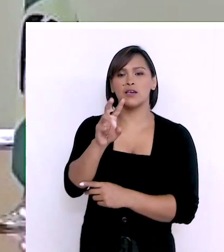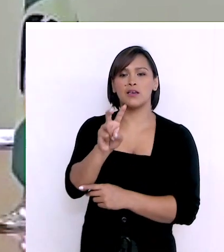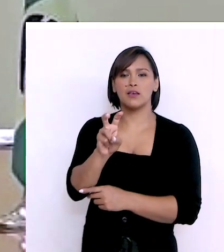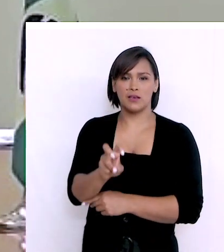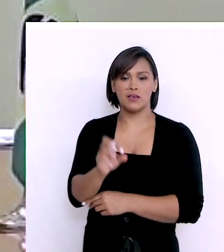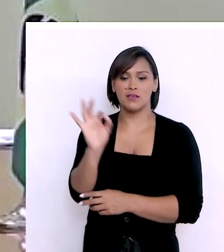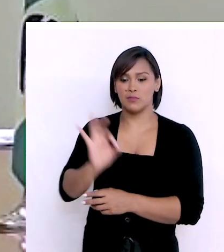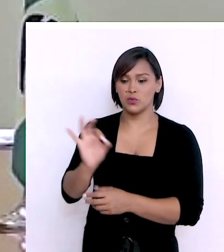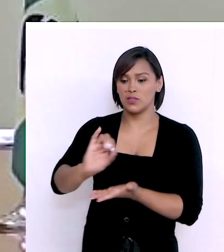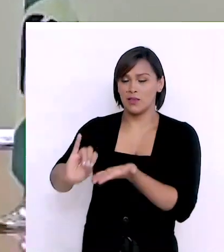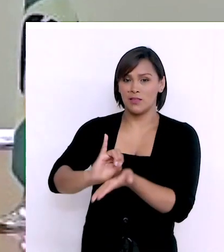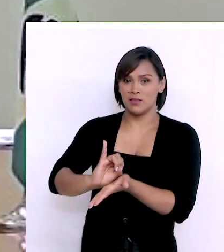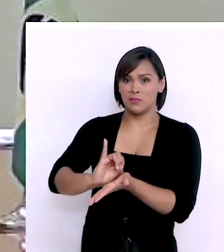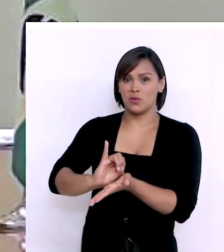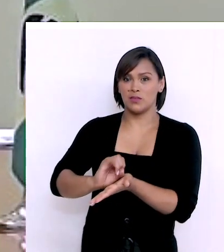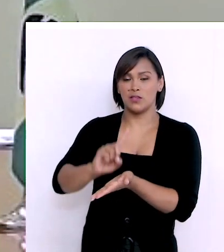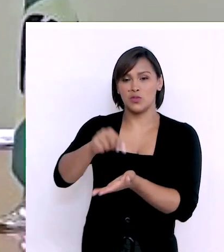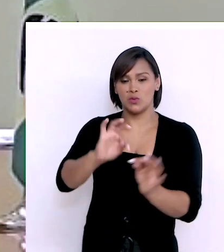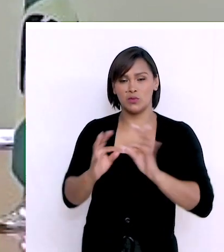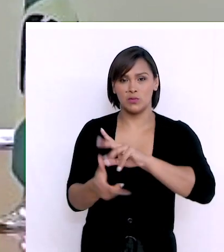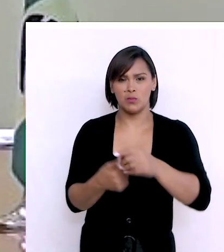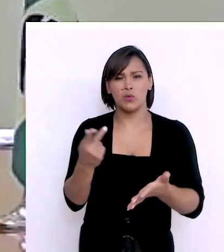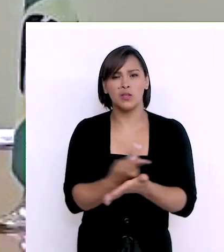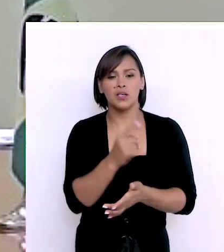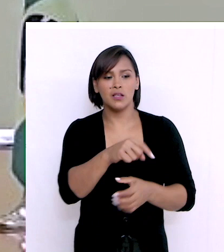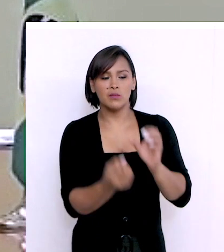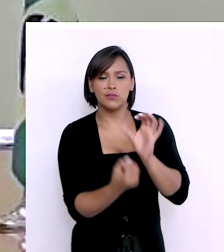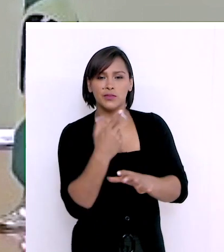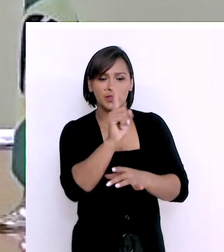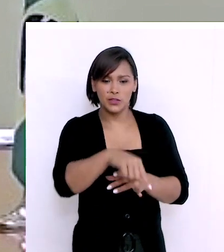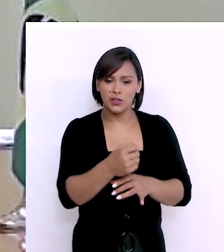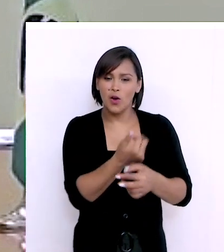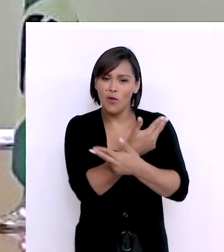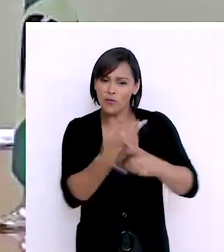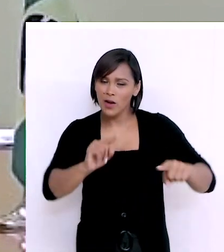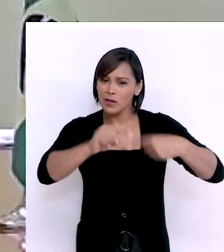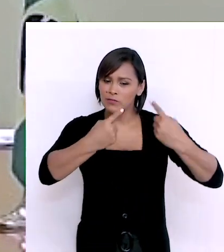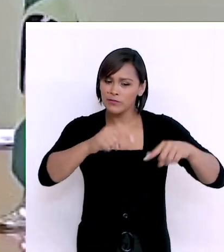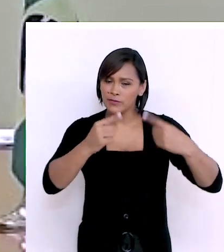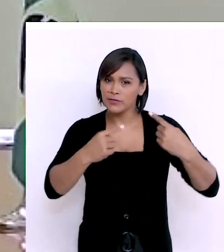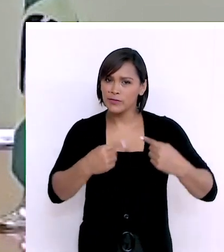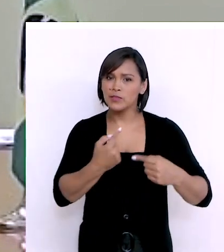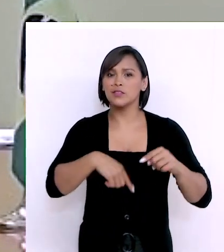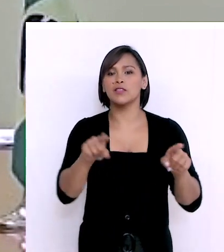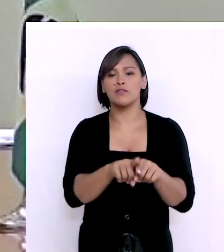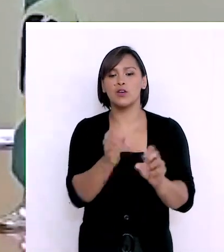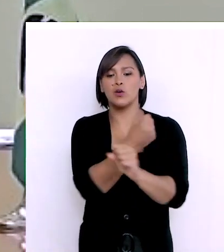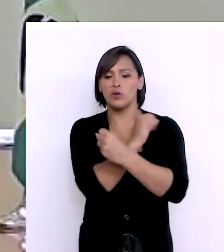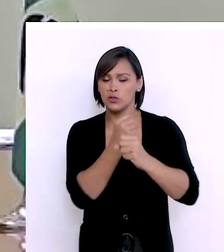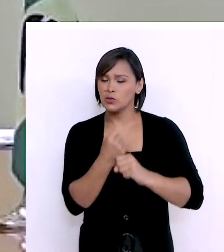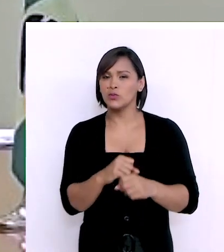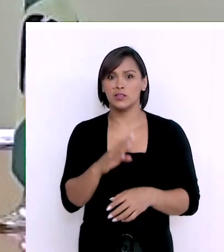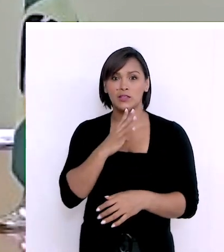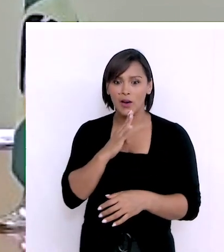das exportações mundiais. Então, isso criou uma série de desafios, e o setor industrial conhece